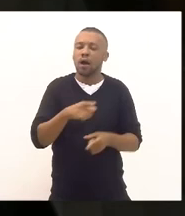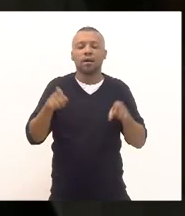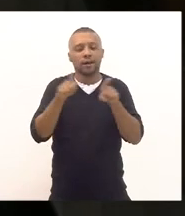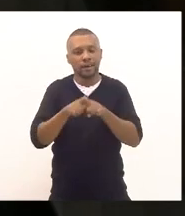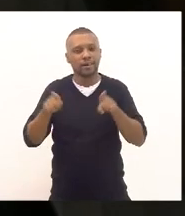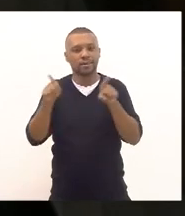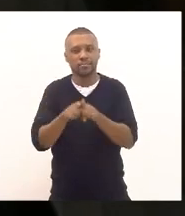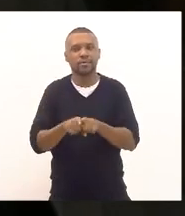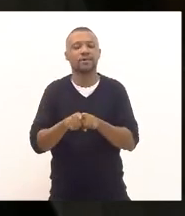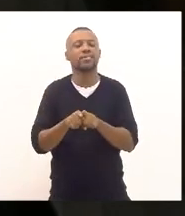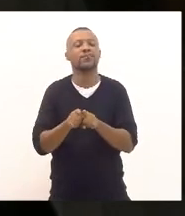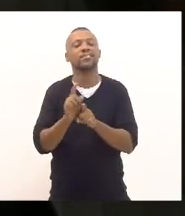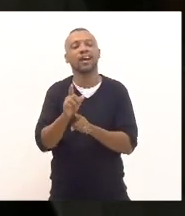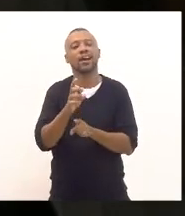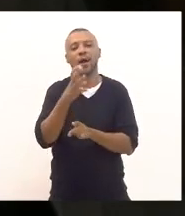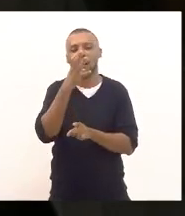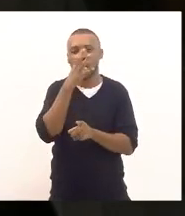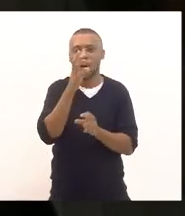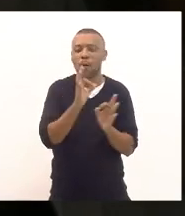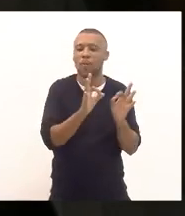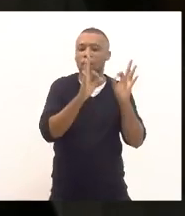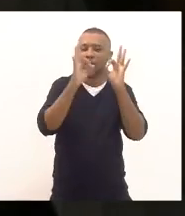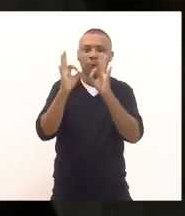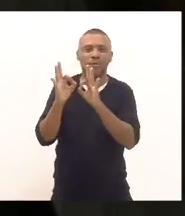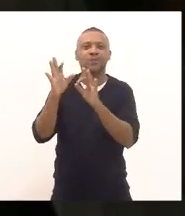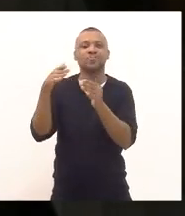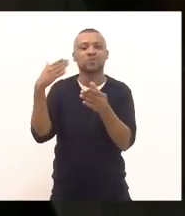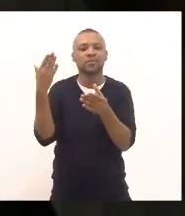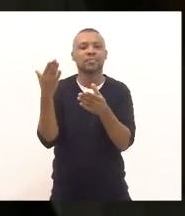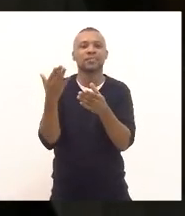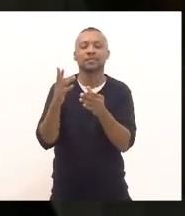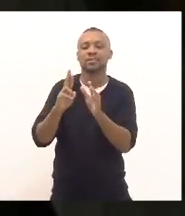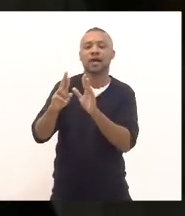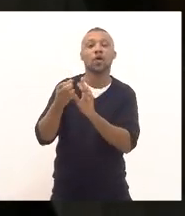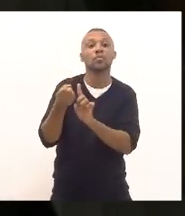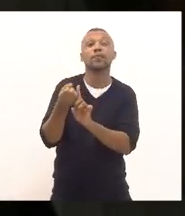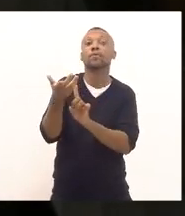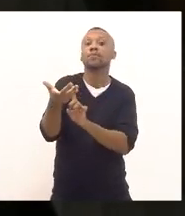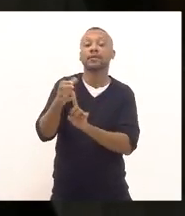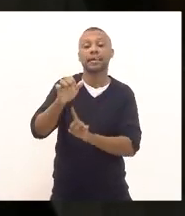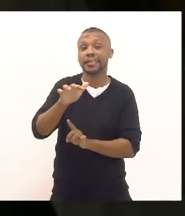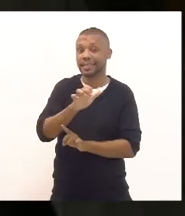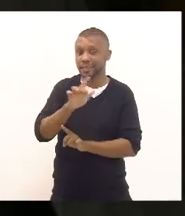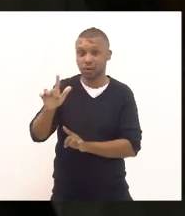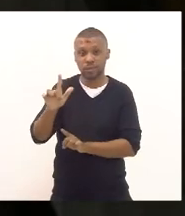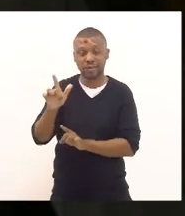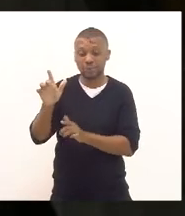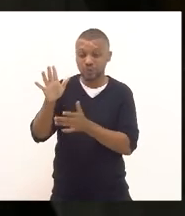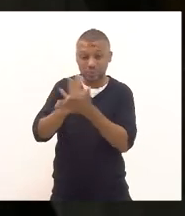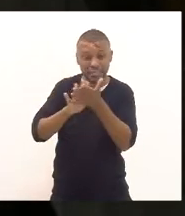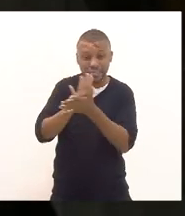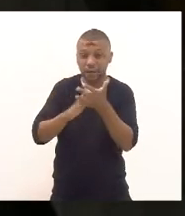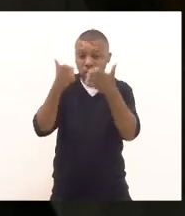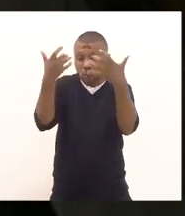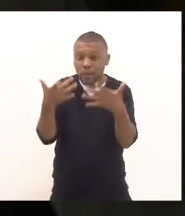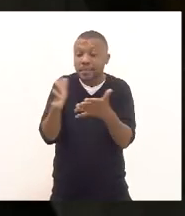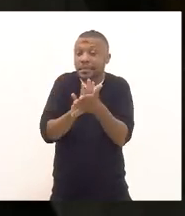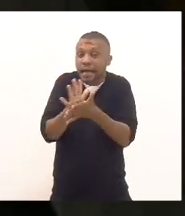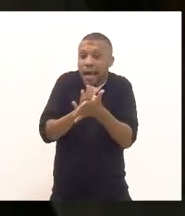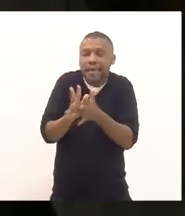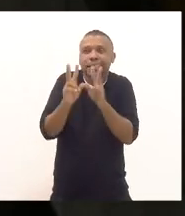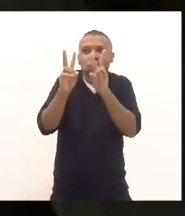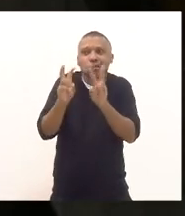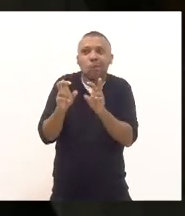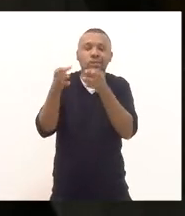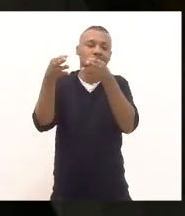também foi patético também assistir a representação da enel que nada tinha a dizer de concreto sobre as demandas